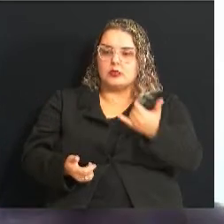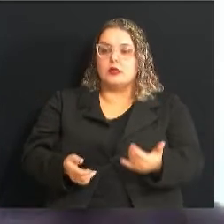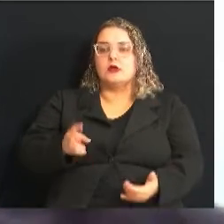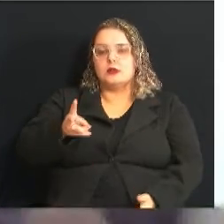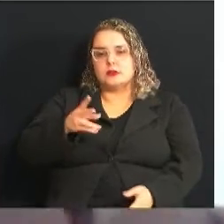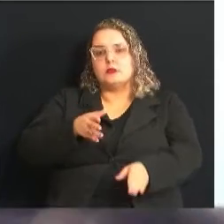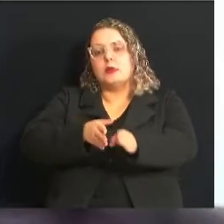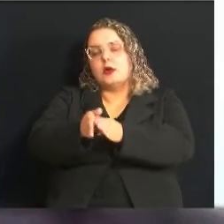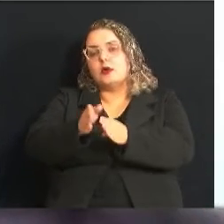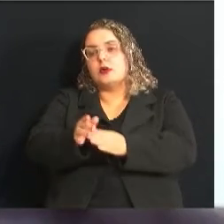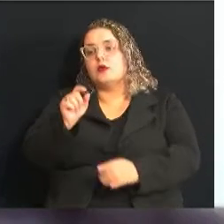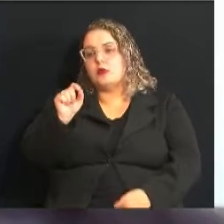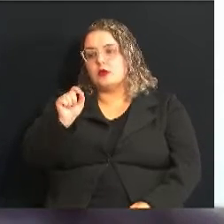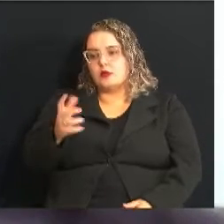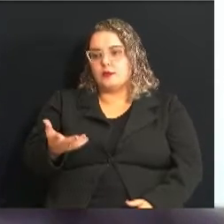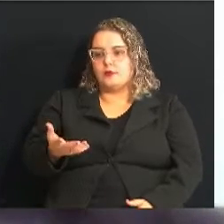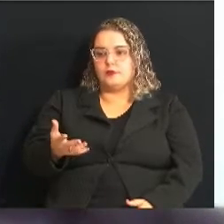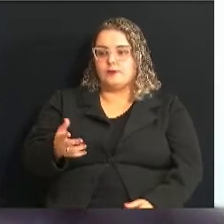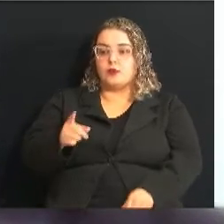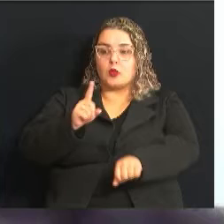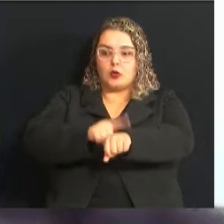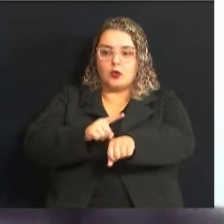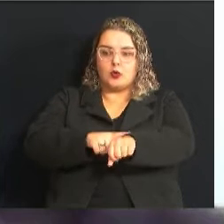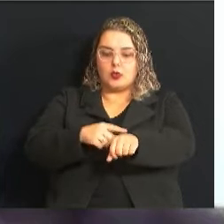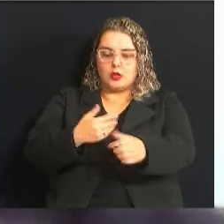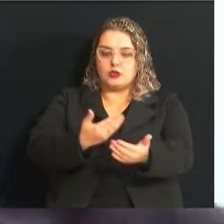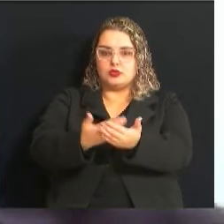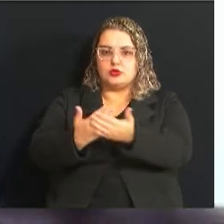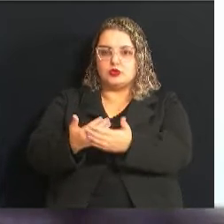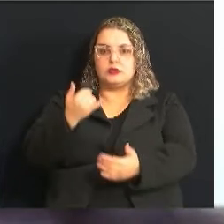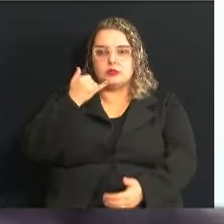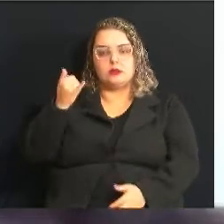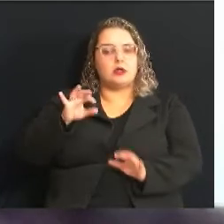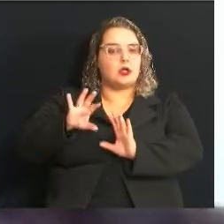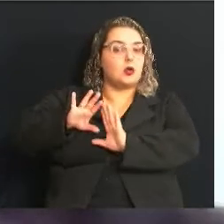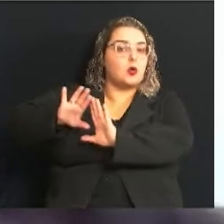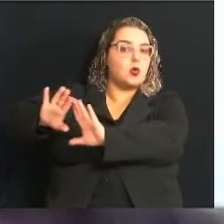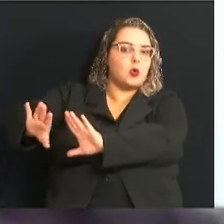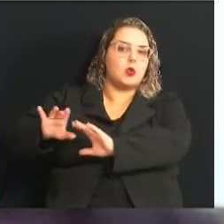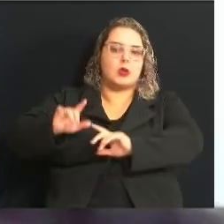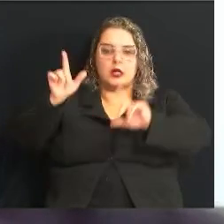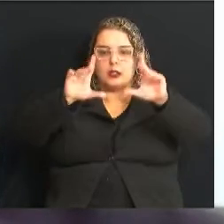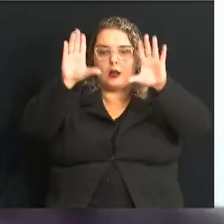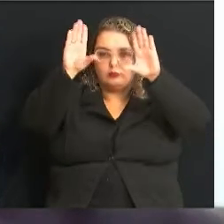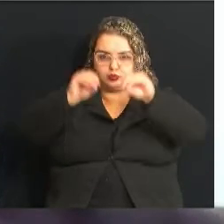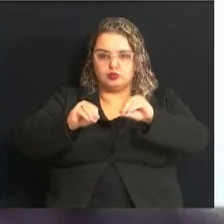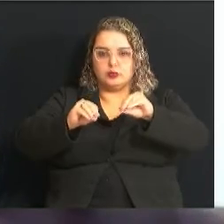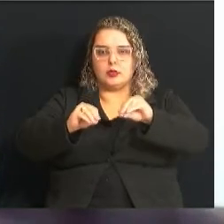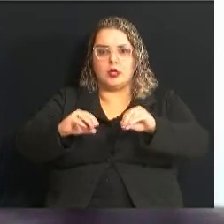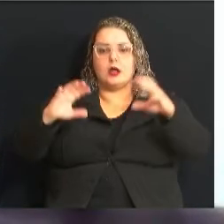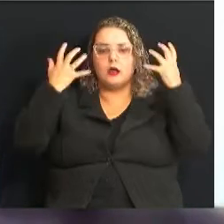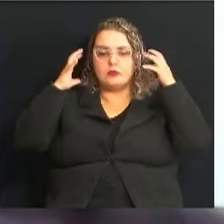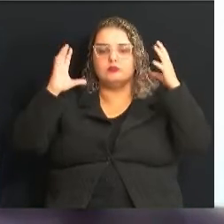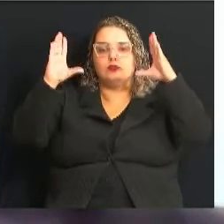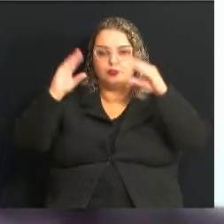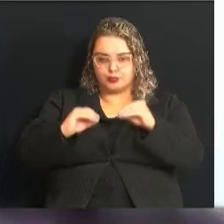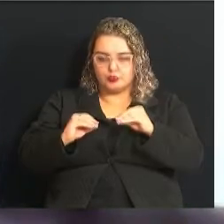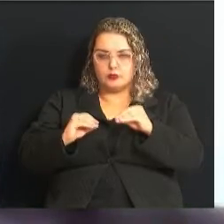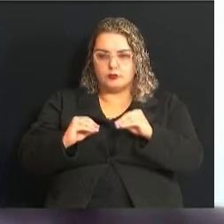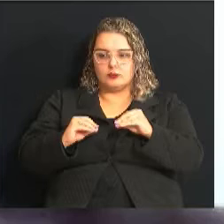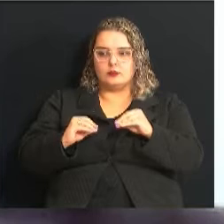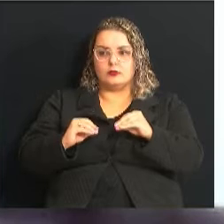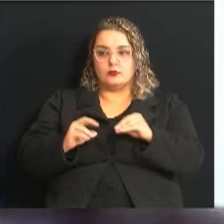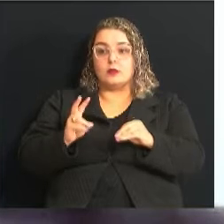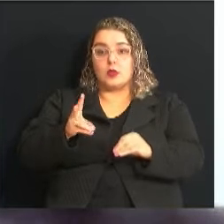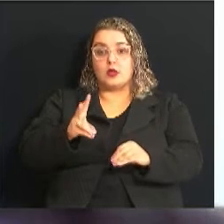o seguinte, o horário de estudos é horário de celular afastado, televisão desligada, rádio desligado, e eu